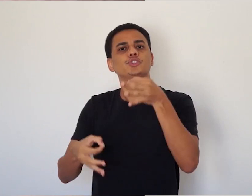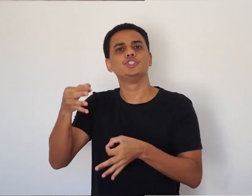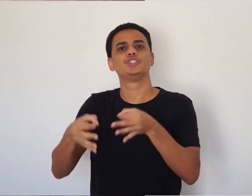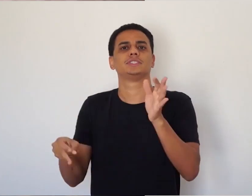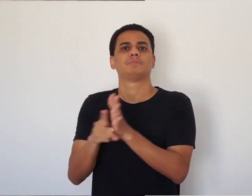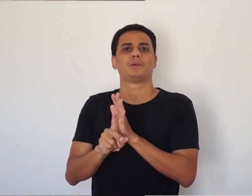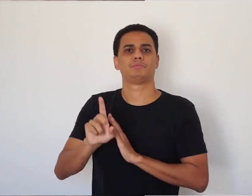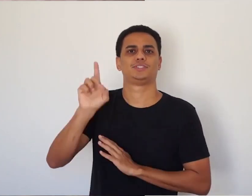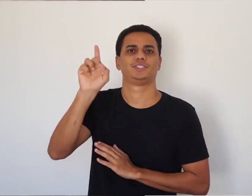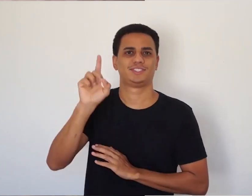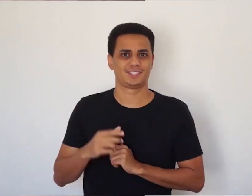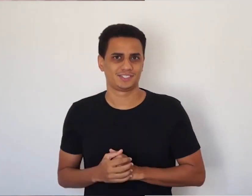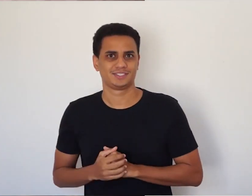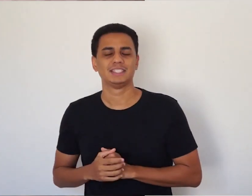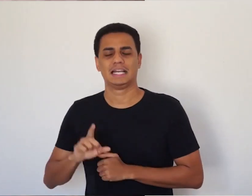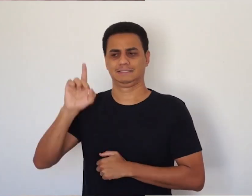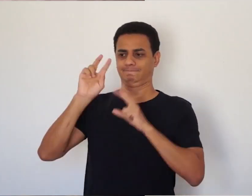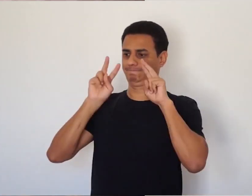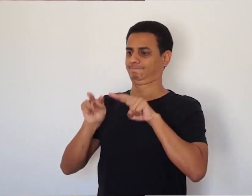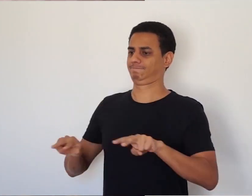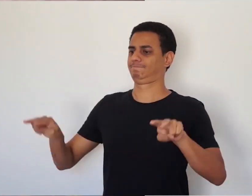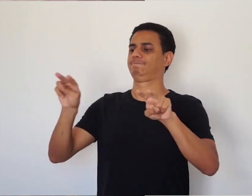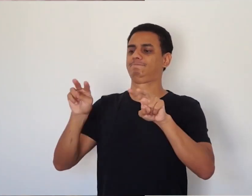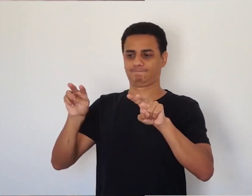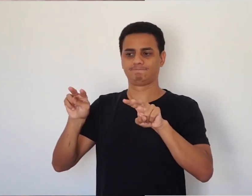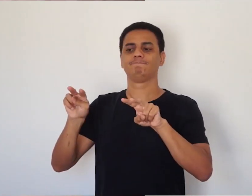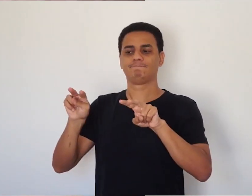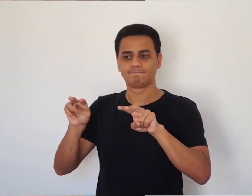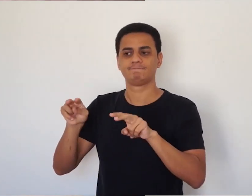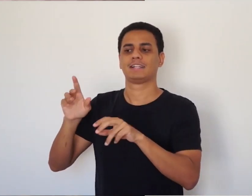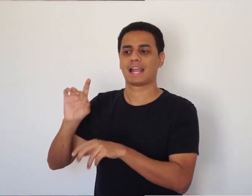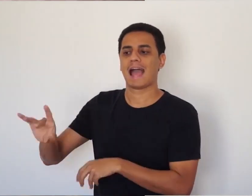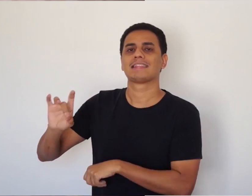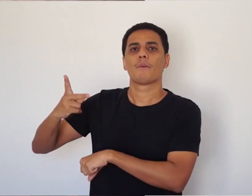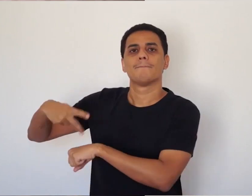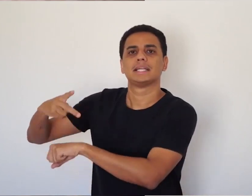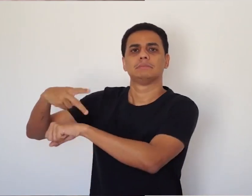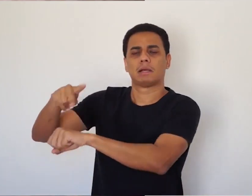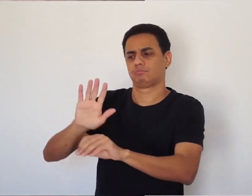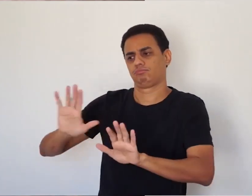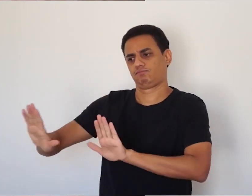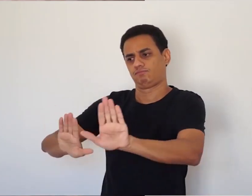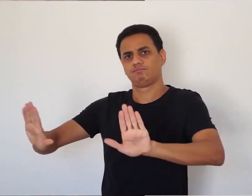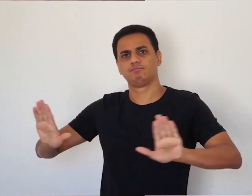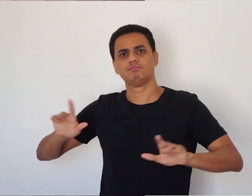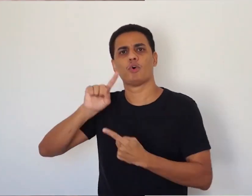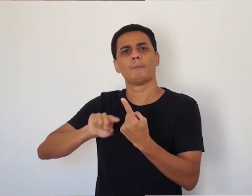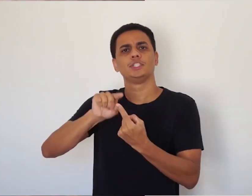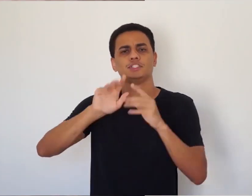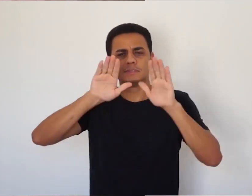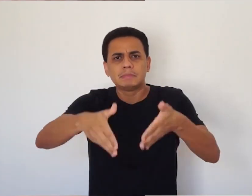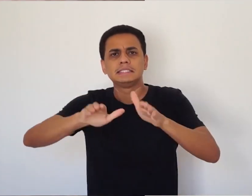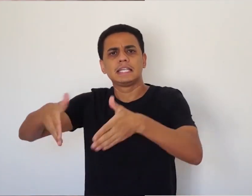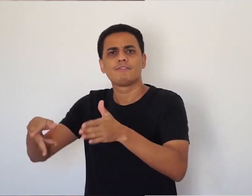ação de justiça de Deus sobre a terra, tempo de ação de juízo de Deus, naturalmente cada nação com uma